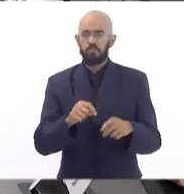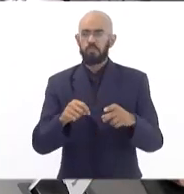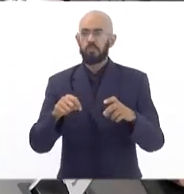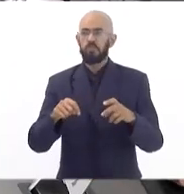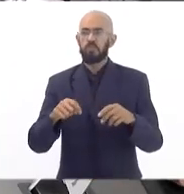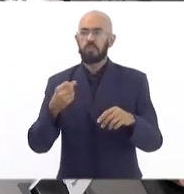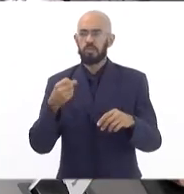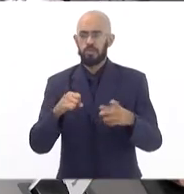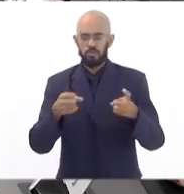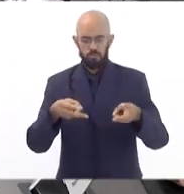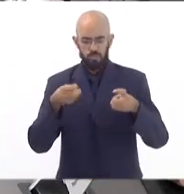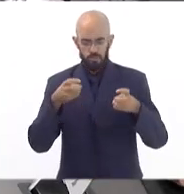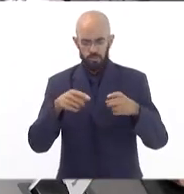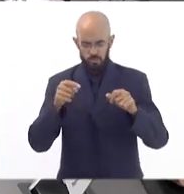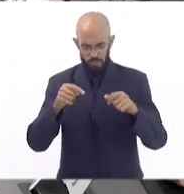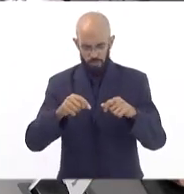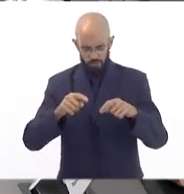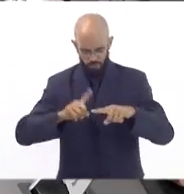tais como